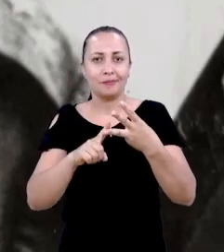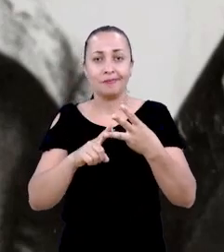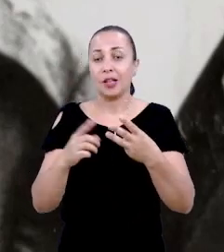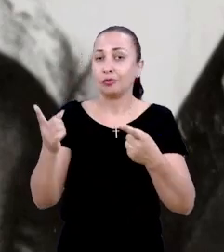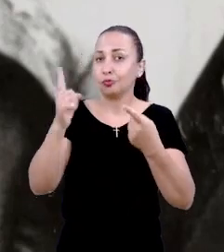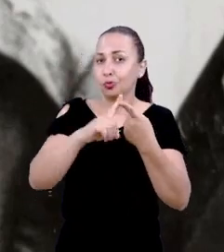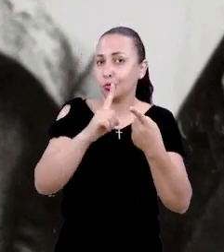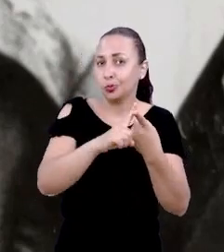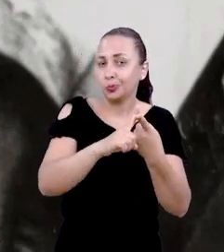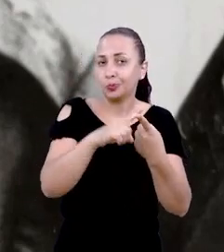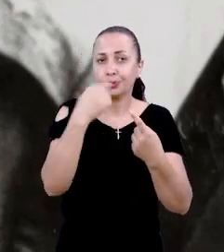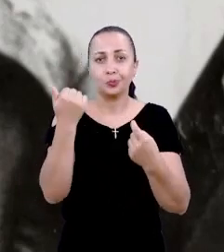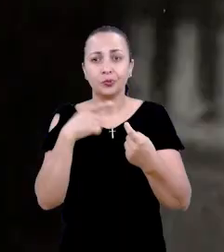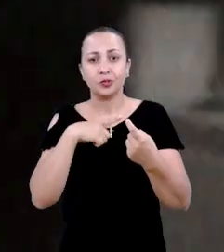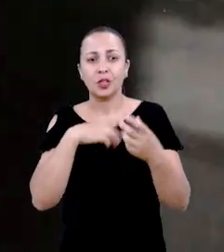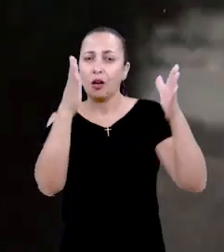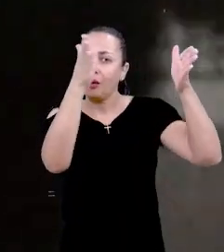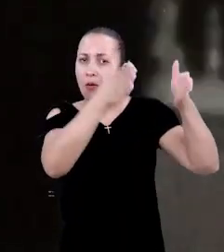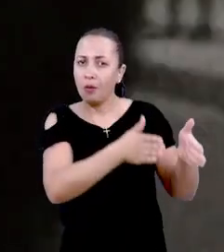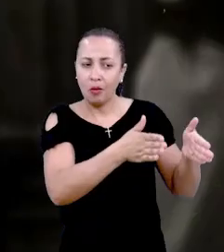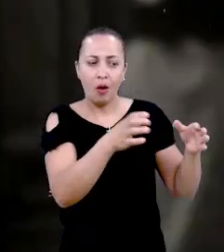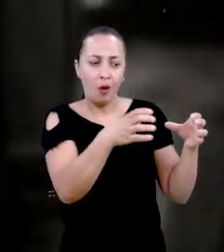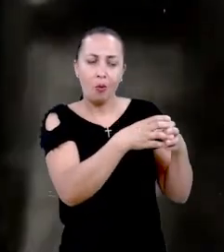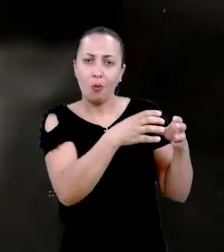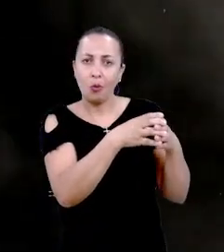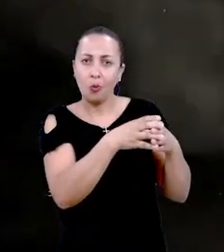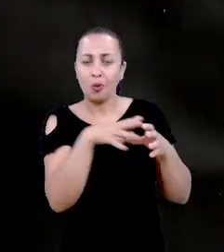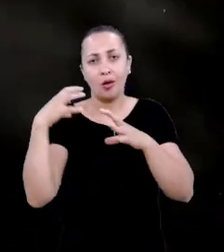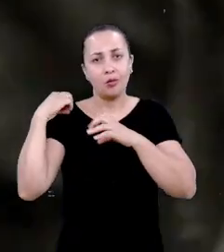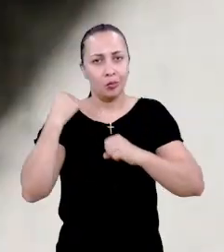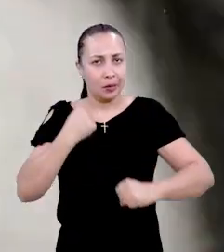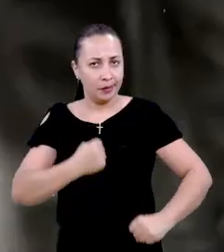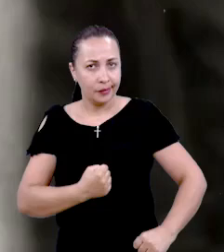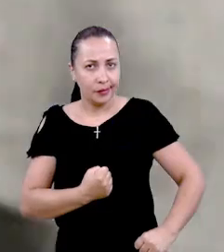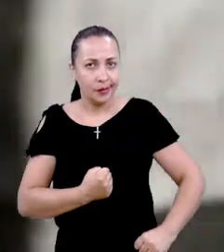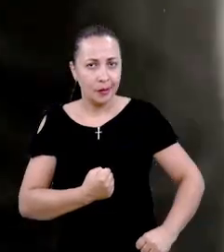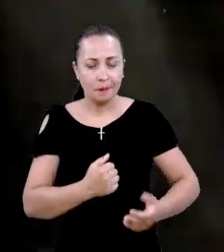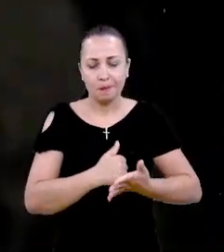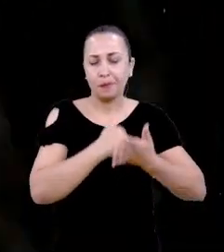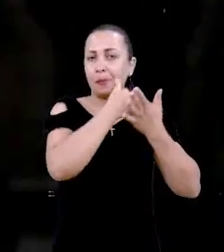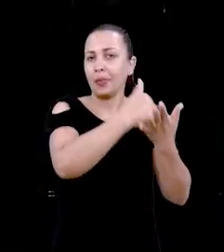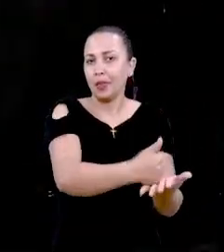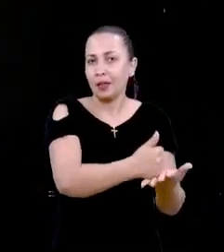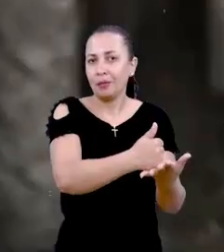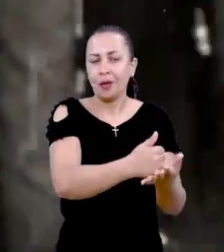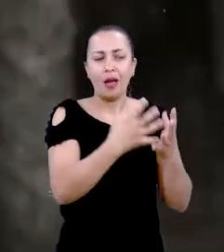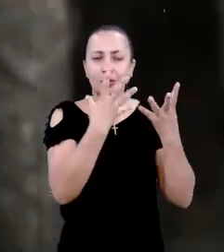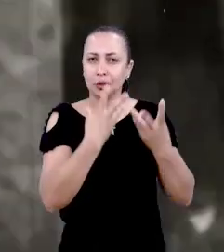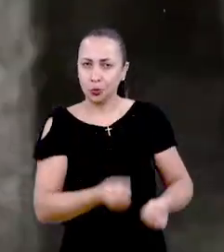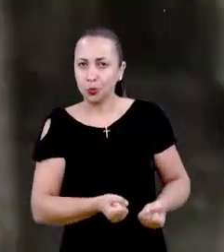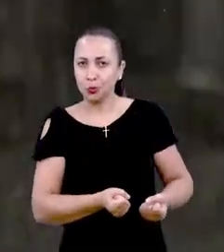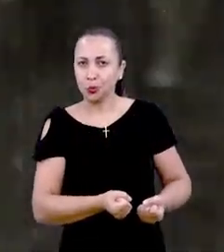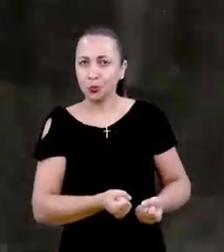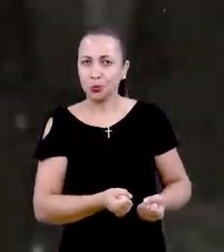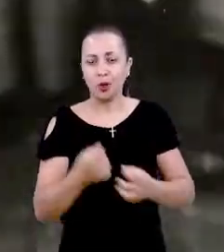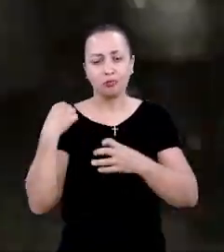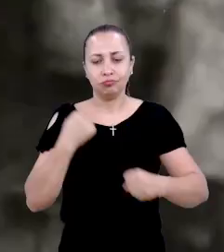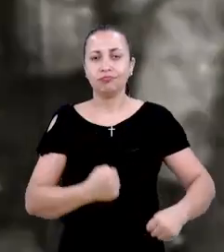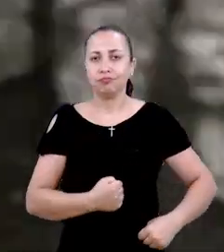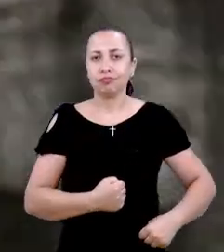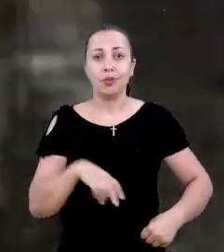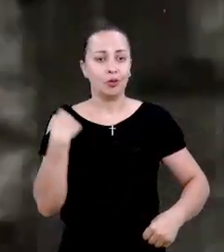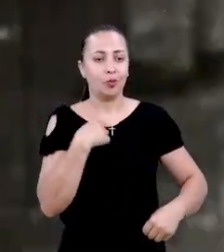memória ressentida. Por outro lado, nós tínhamos pessoas que são familiares e pessoas que